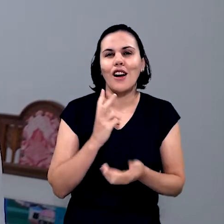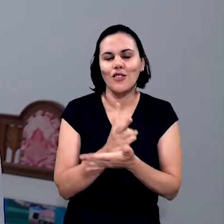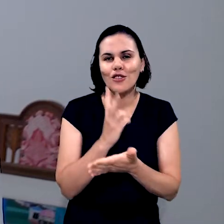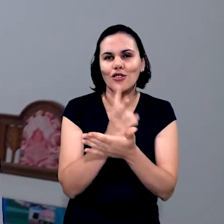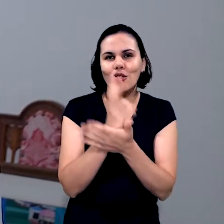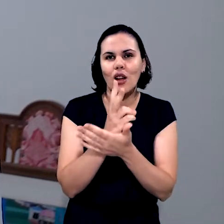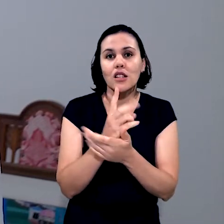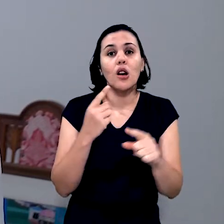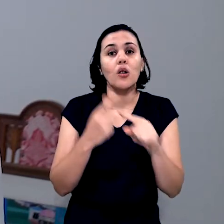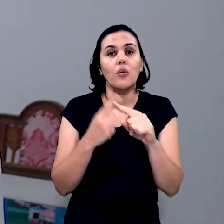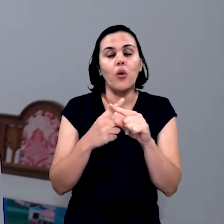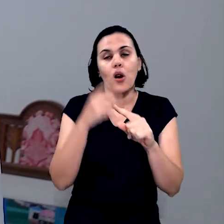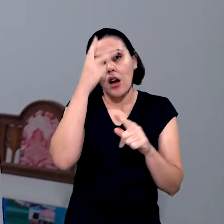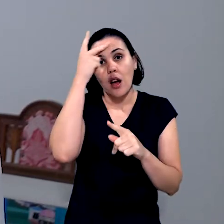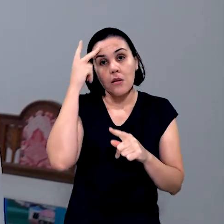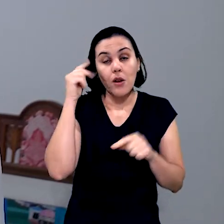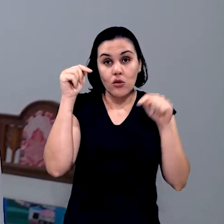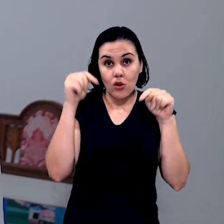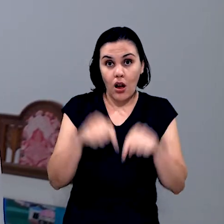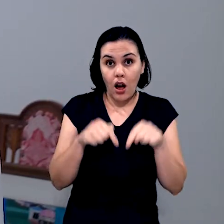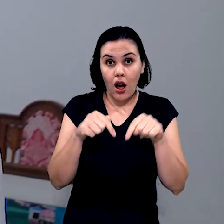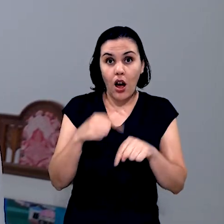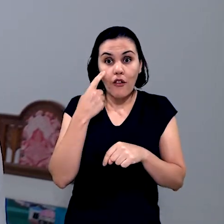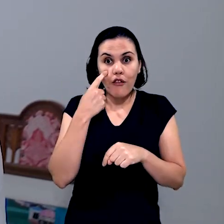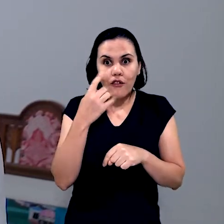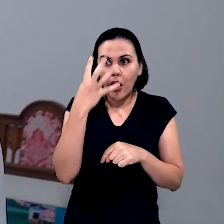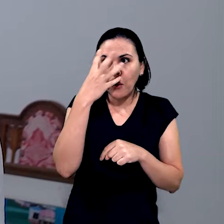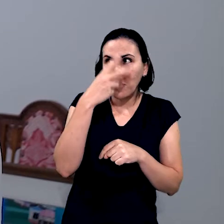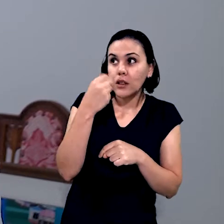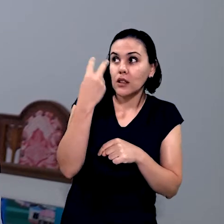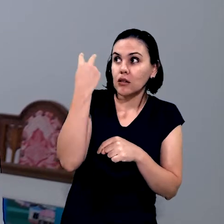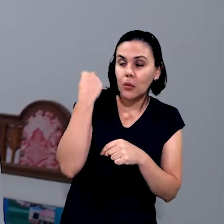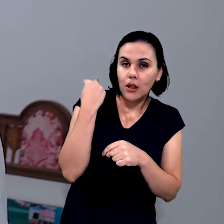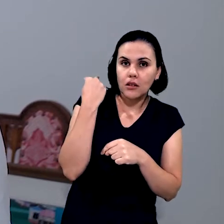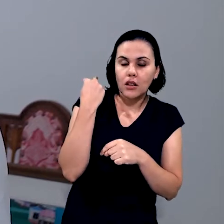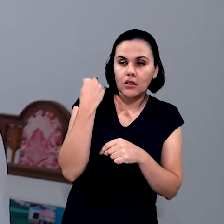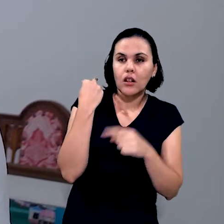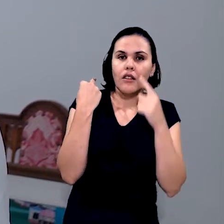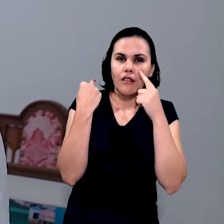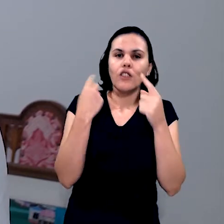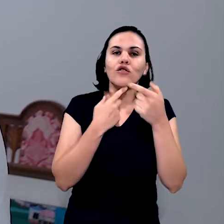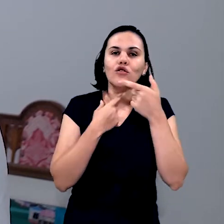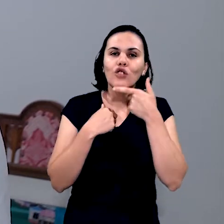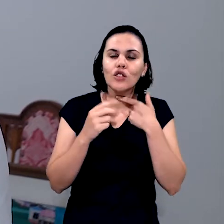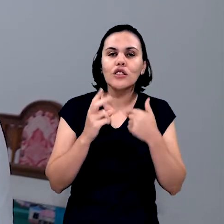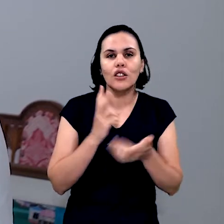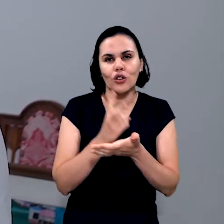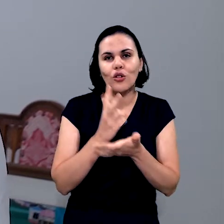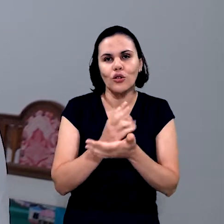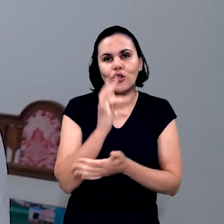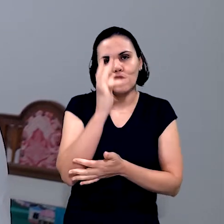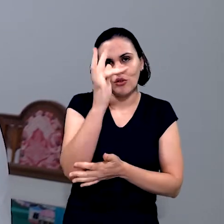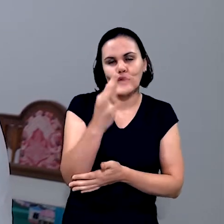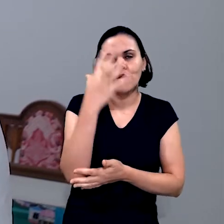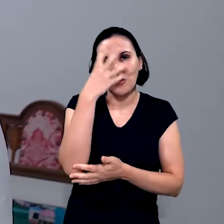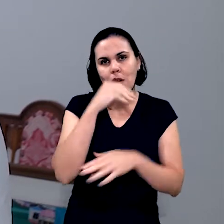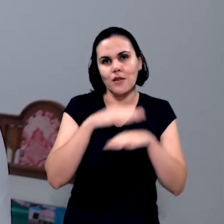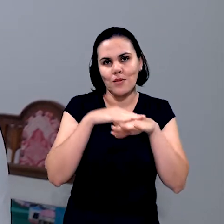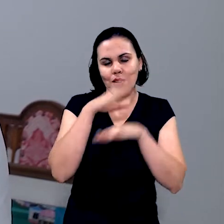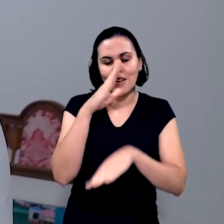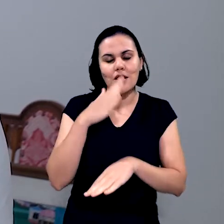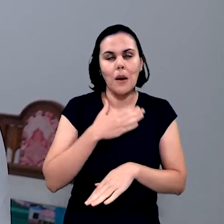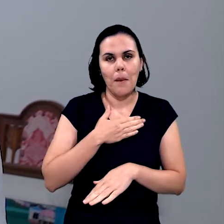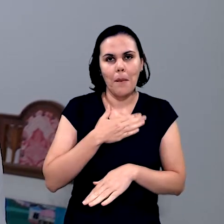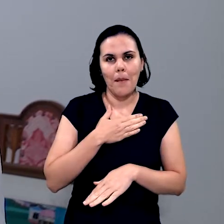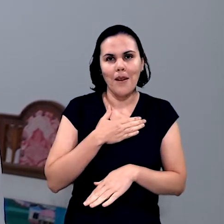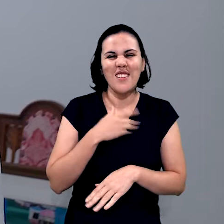continuar, porque as pessoas também que estão agora, veem como ela foi bonita no passado, e vai ser bonita no futuro, cada